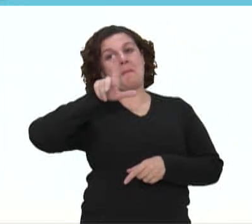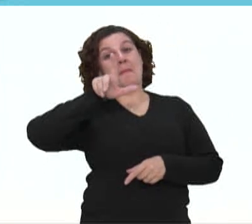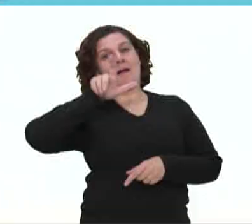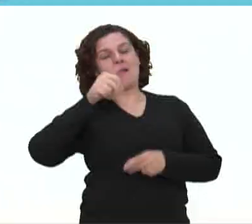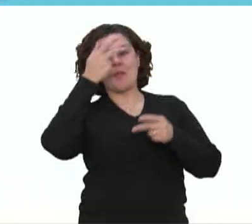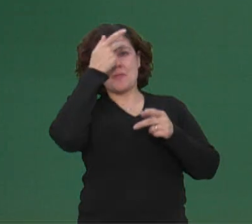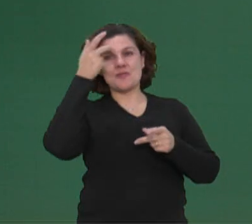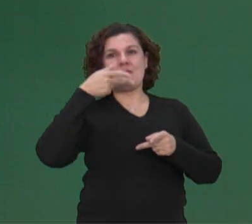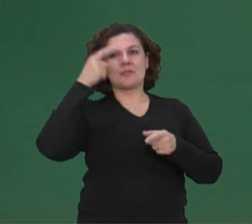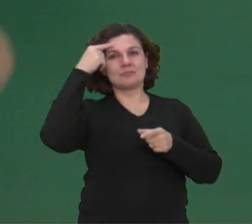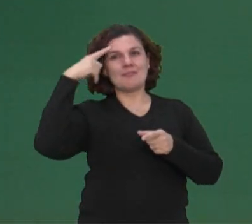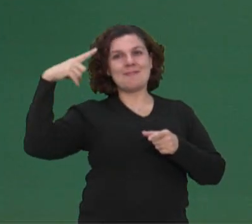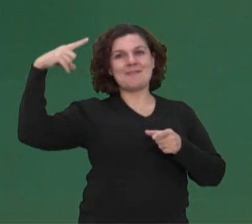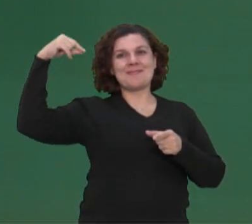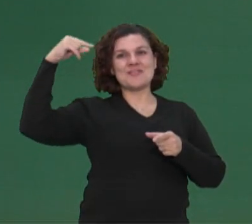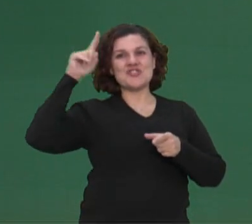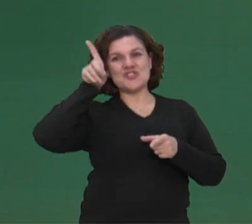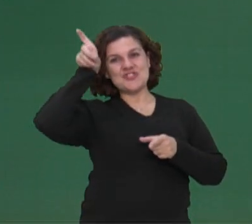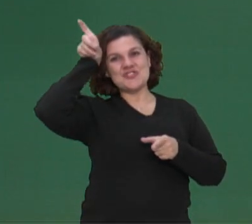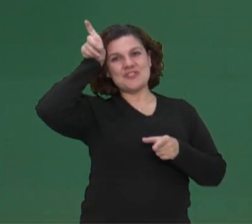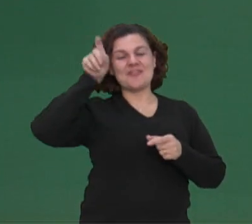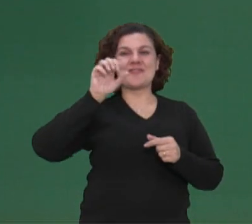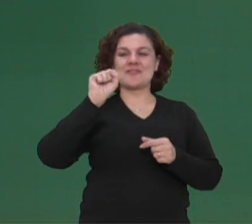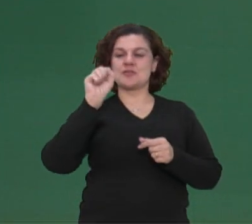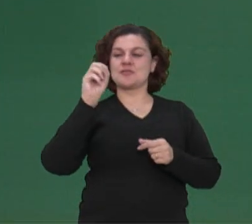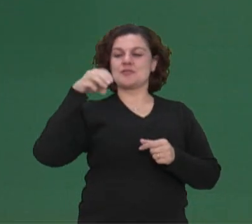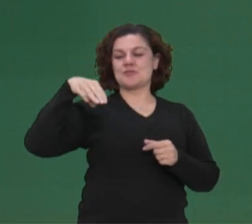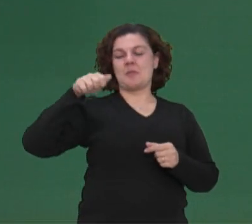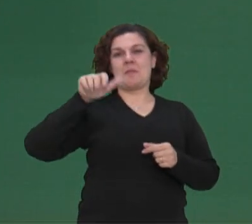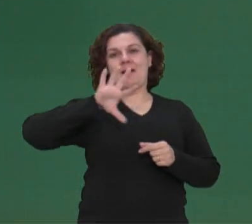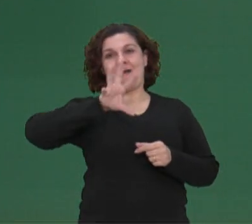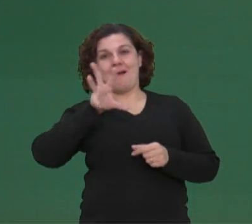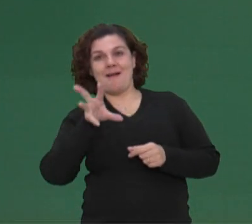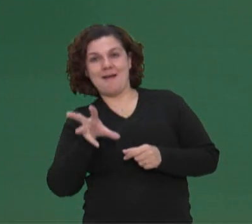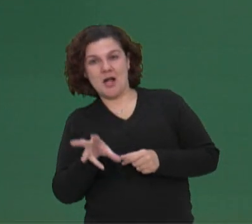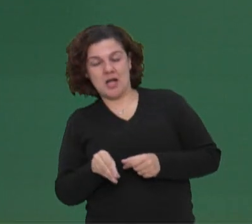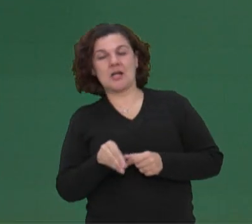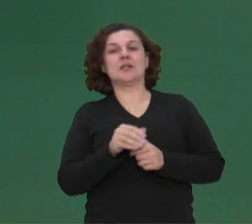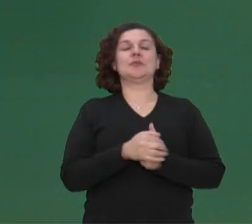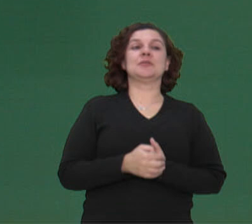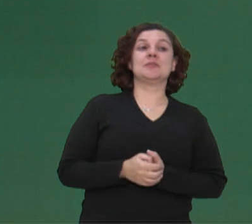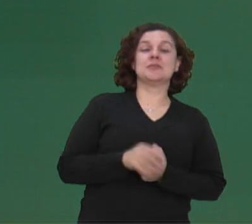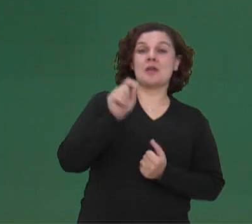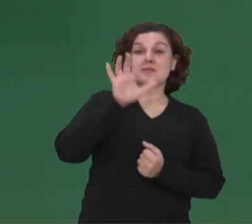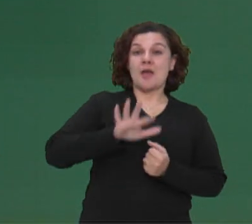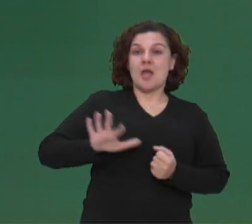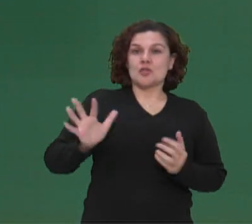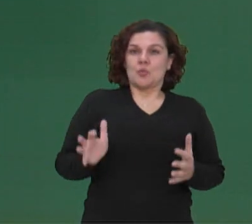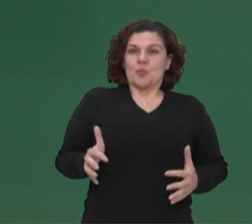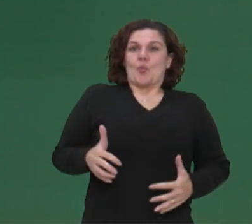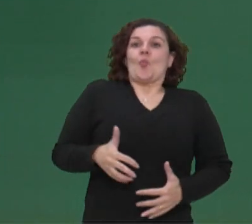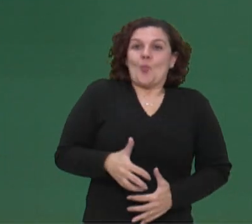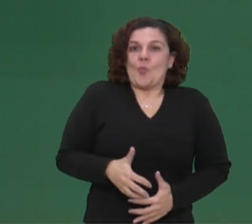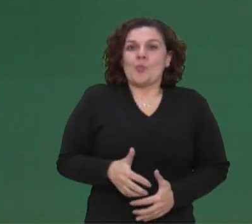É essa região aqui, né? Que seria aí essa parte de desnutrição. Opa,